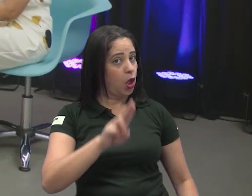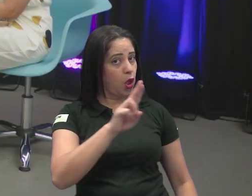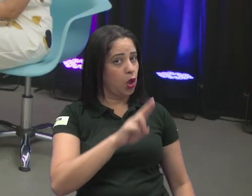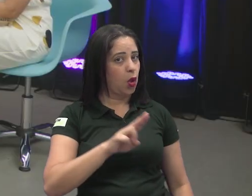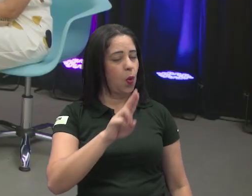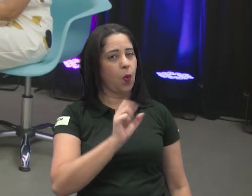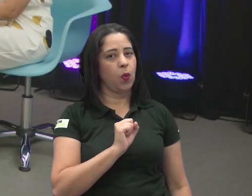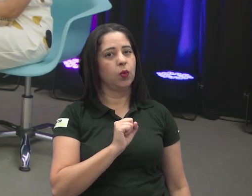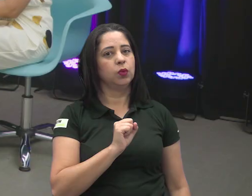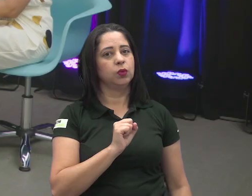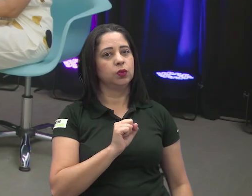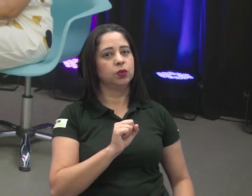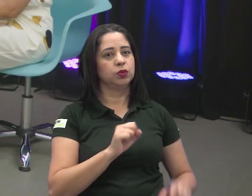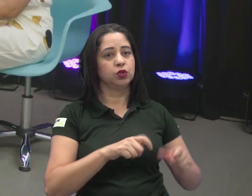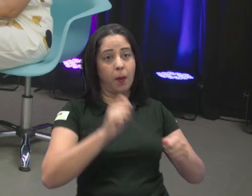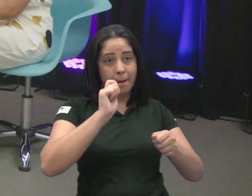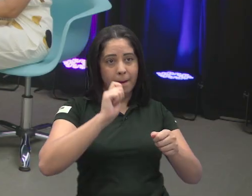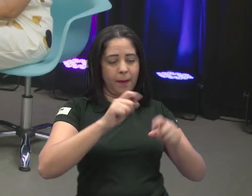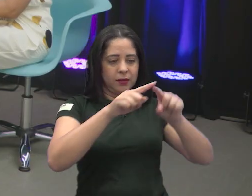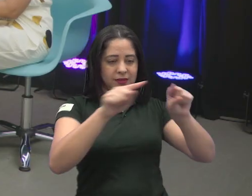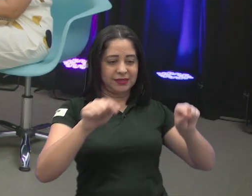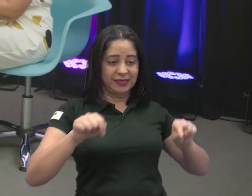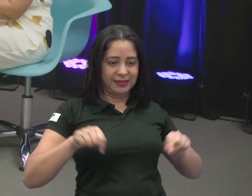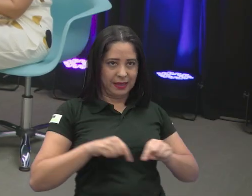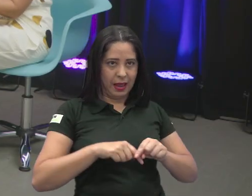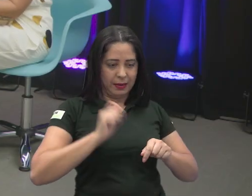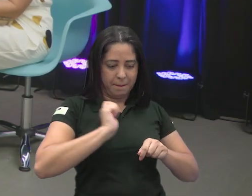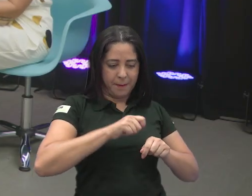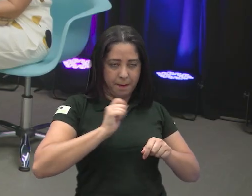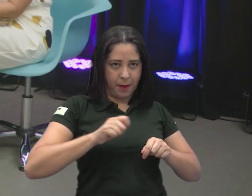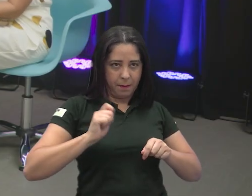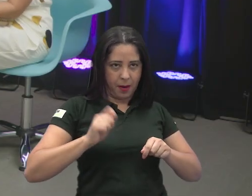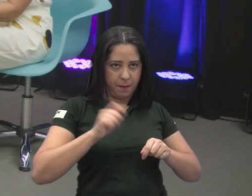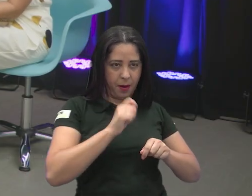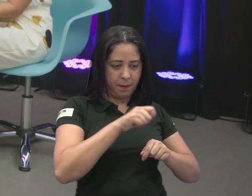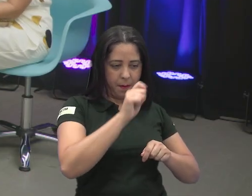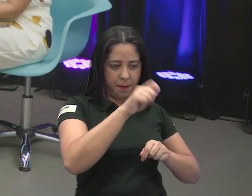de pente de prego no tecido,